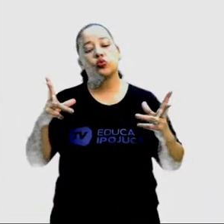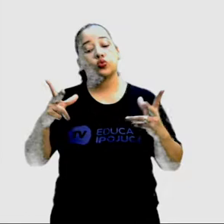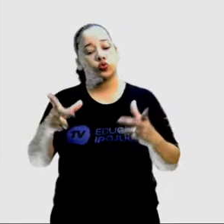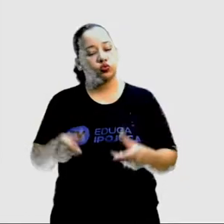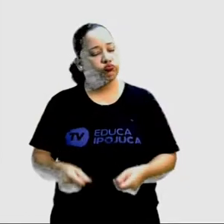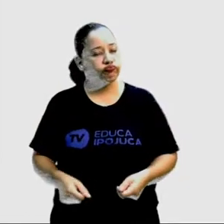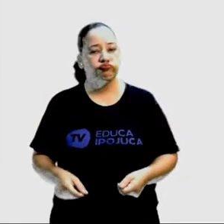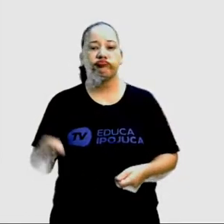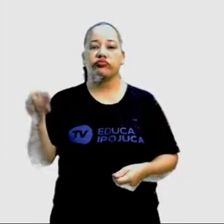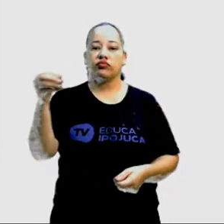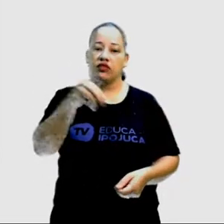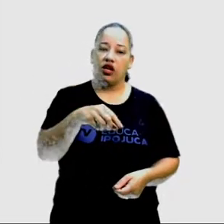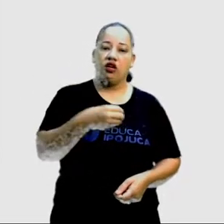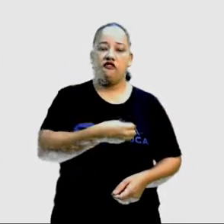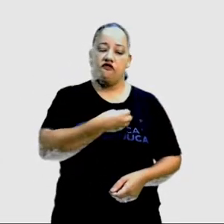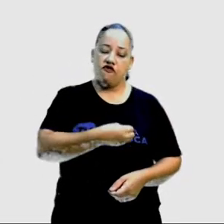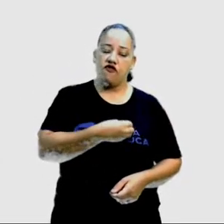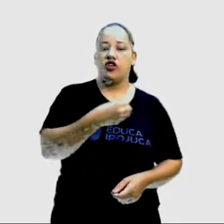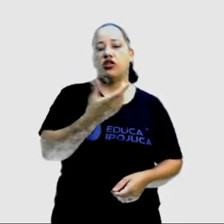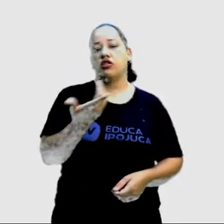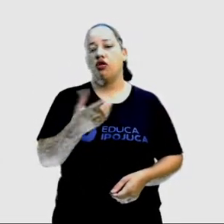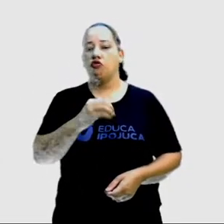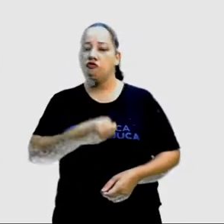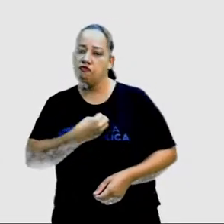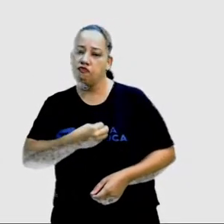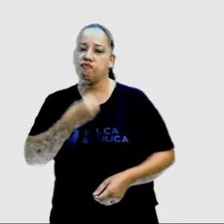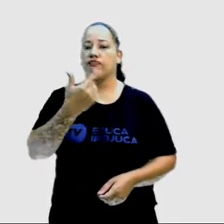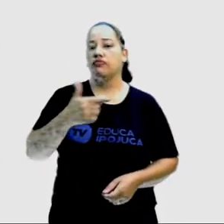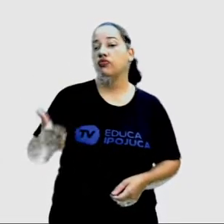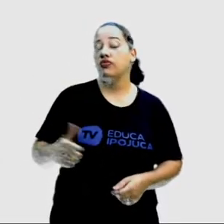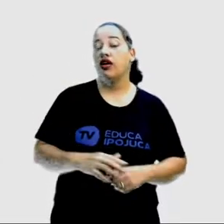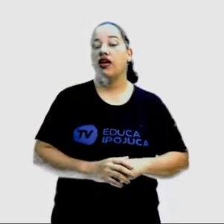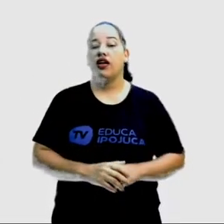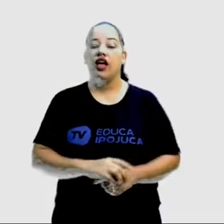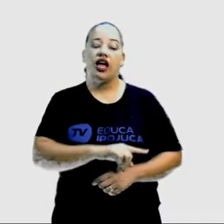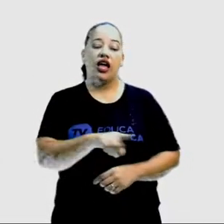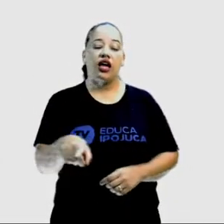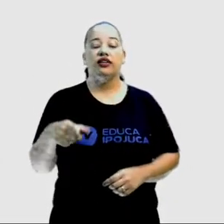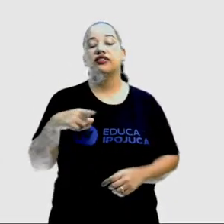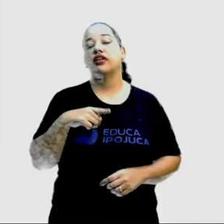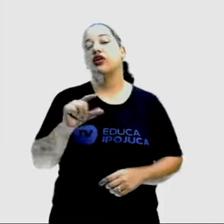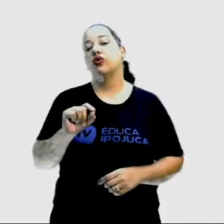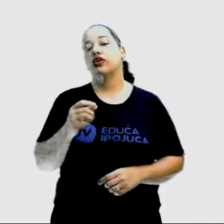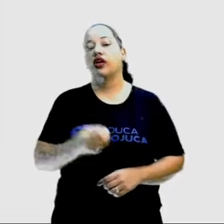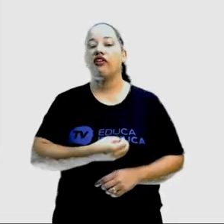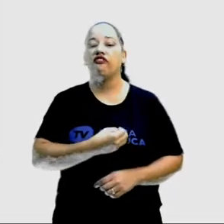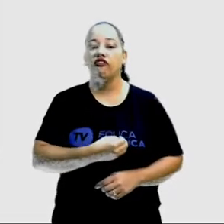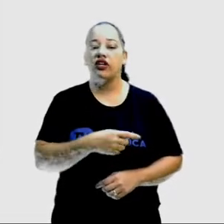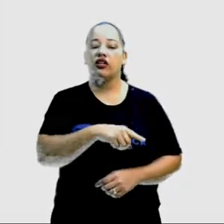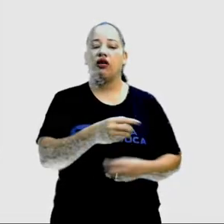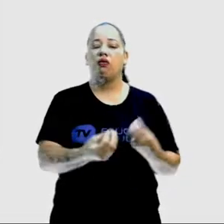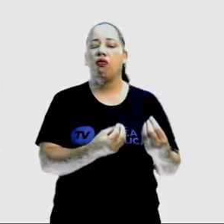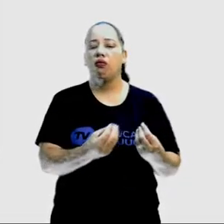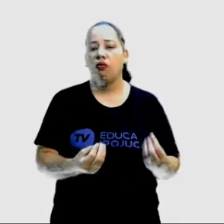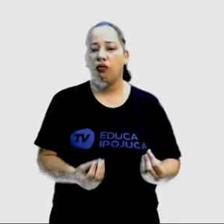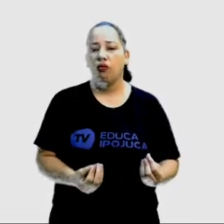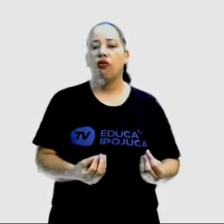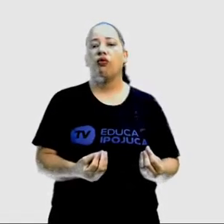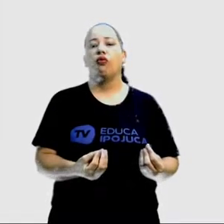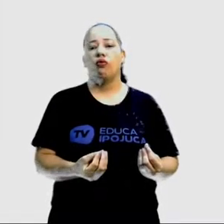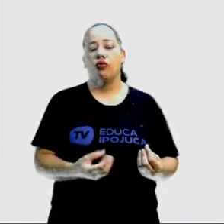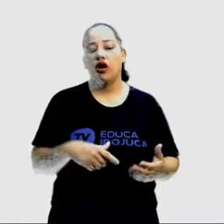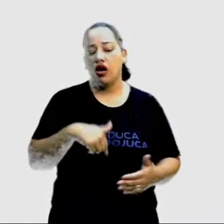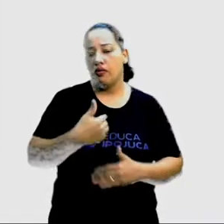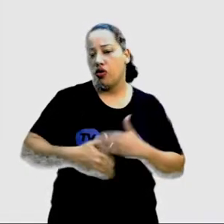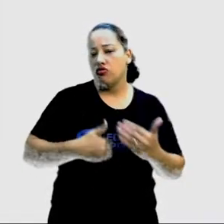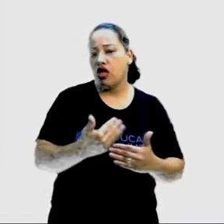bióticos e abióticos, ou seja, seres vivos e seres sem vida. Ele tem o quê? Que viver nesse processo de estar